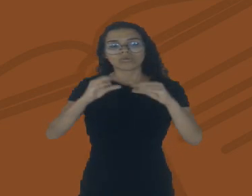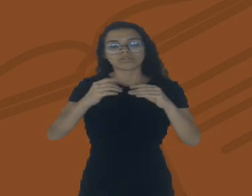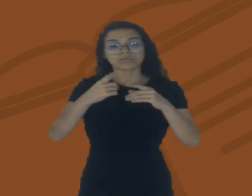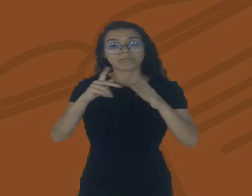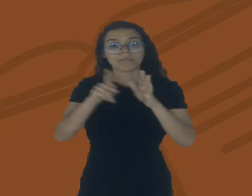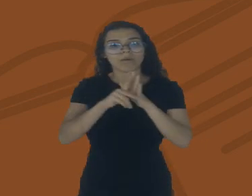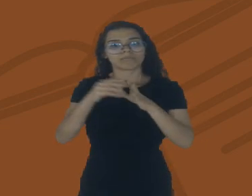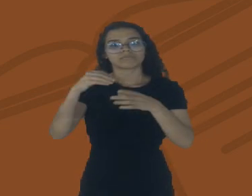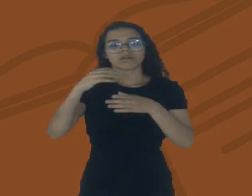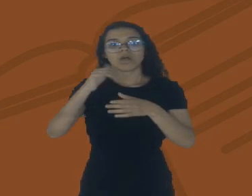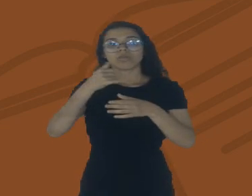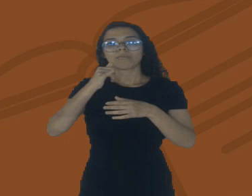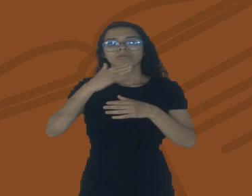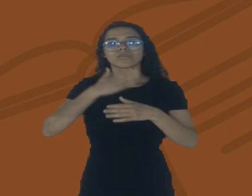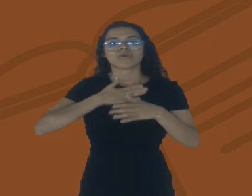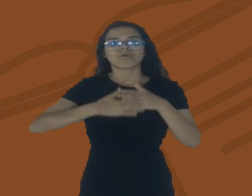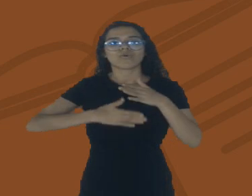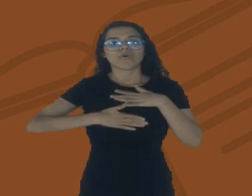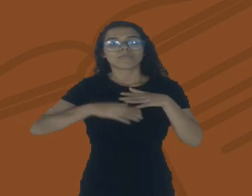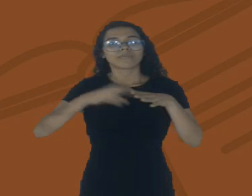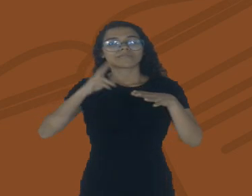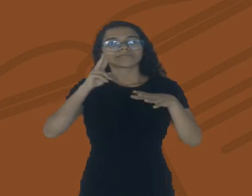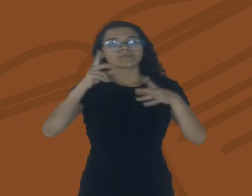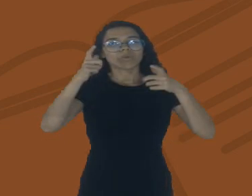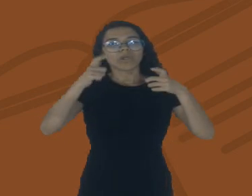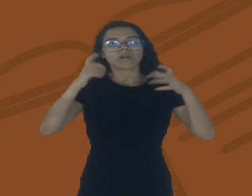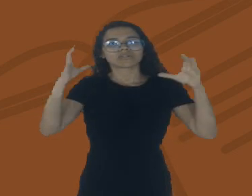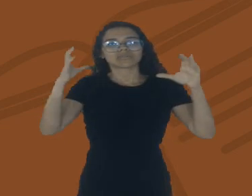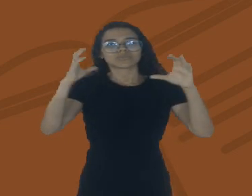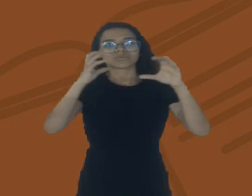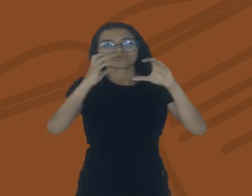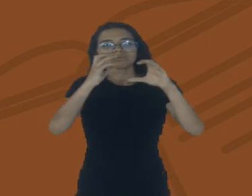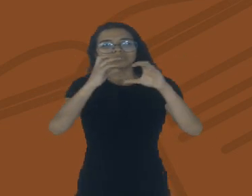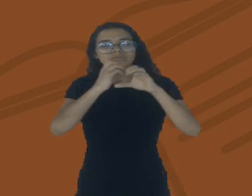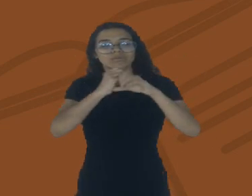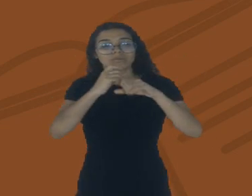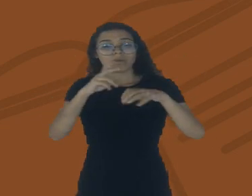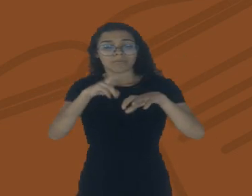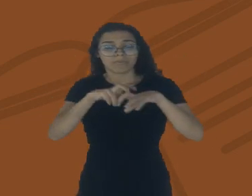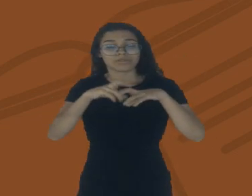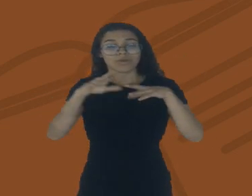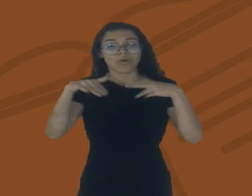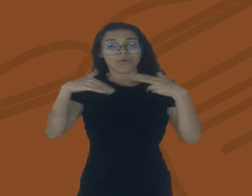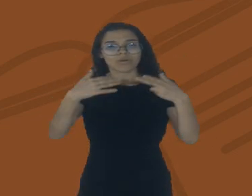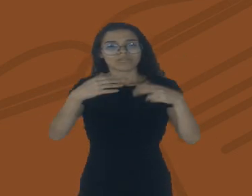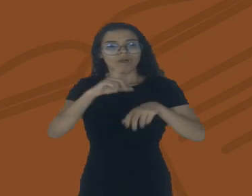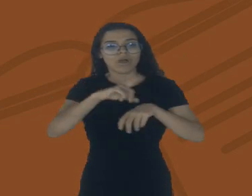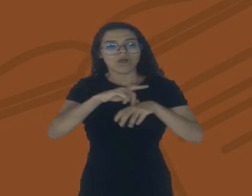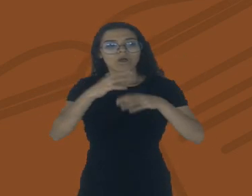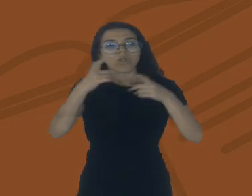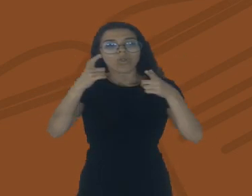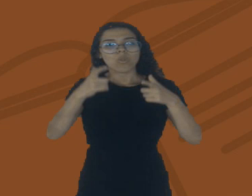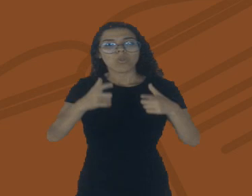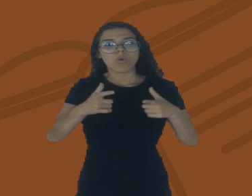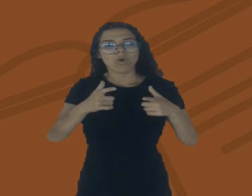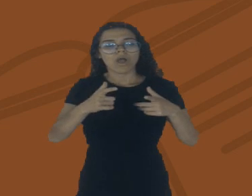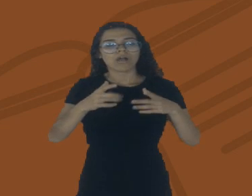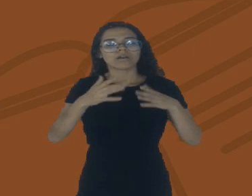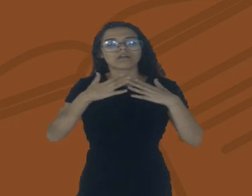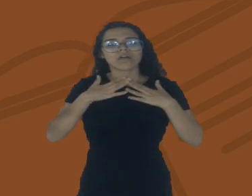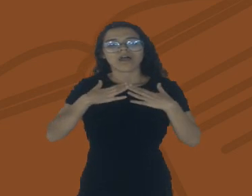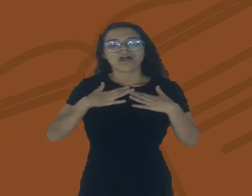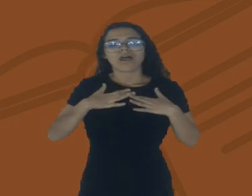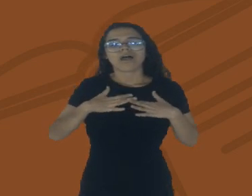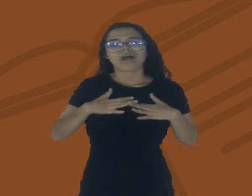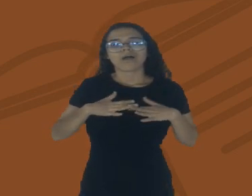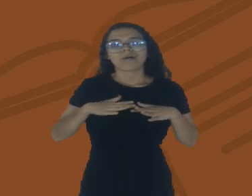noite. Então, por isso, quando a gente já está num ambiente assim, mais tranquilo, mais calmo, e já vai escurecendo,